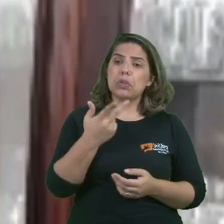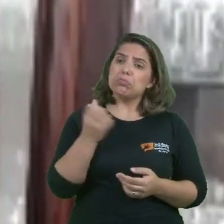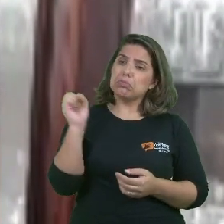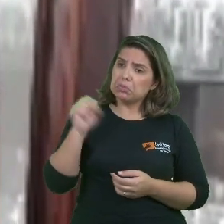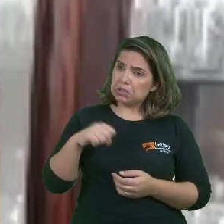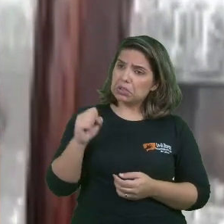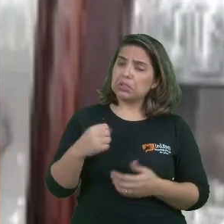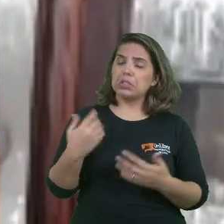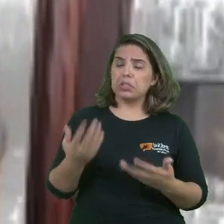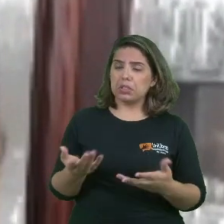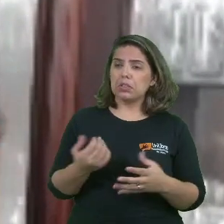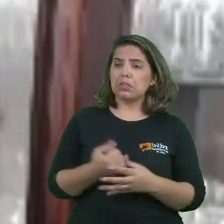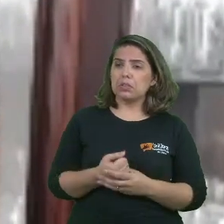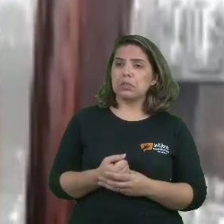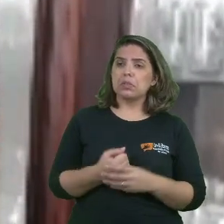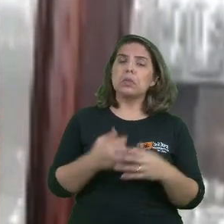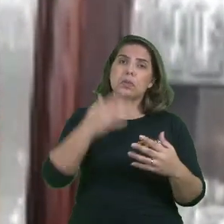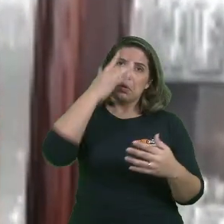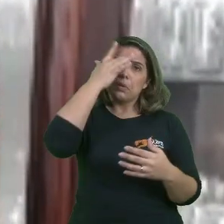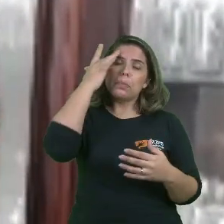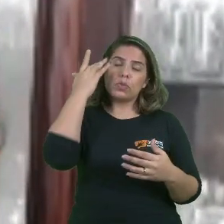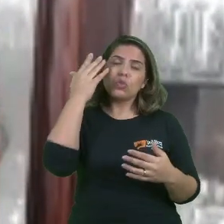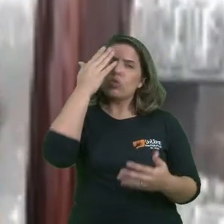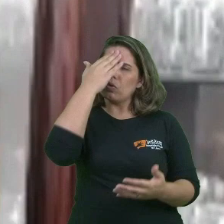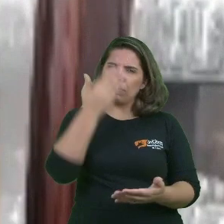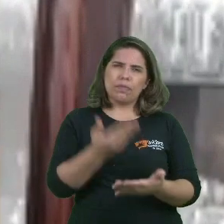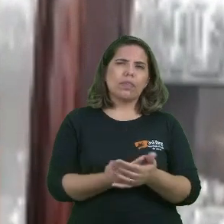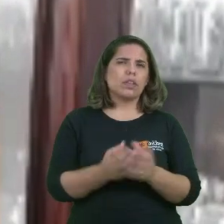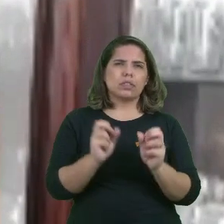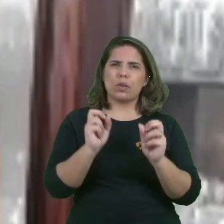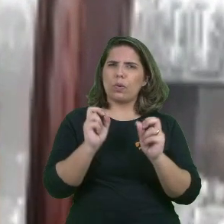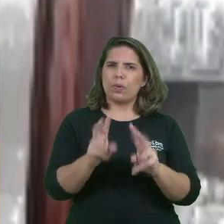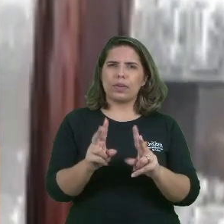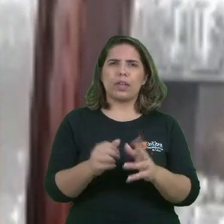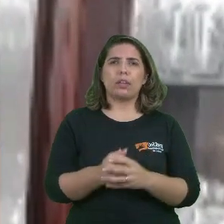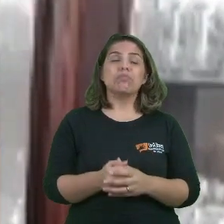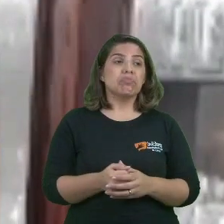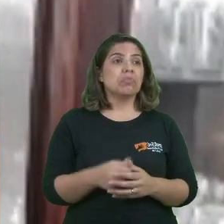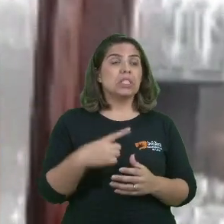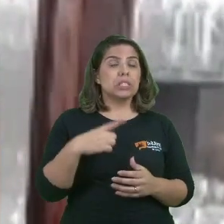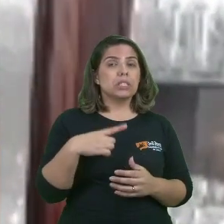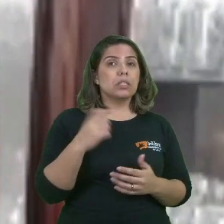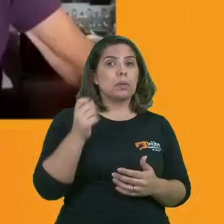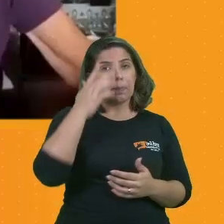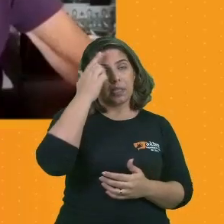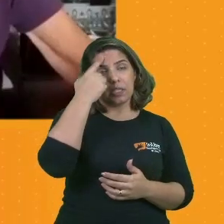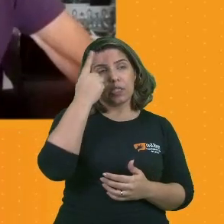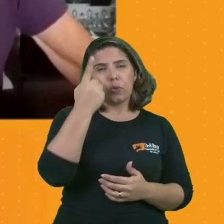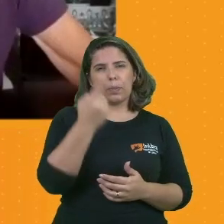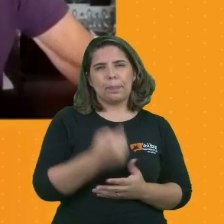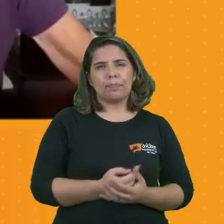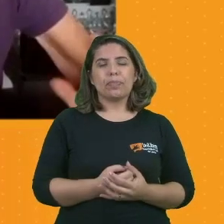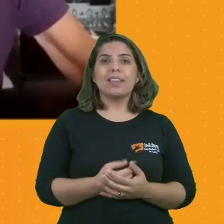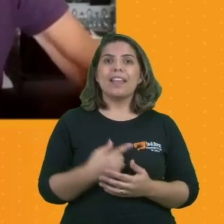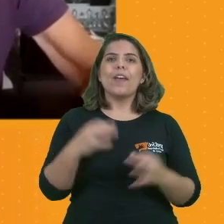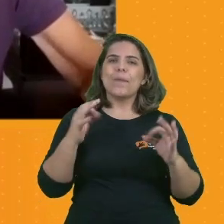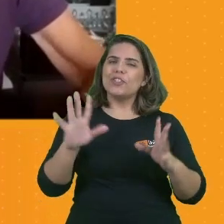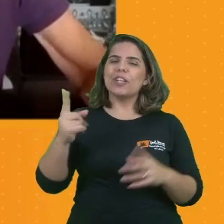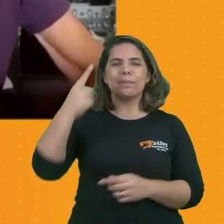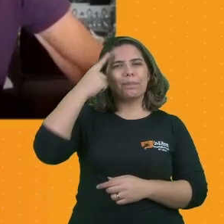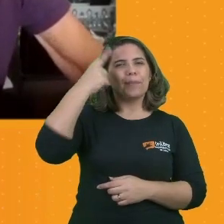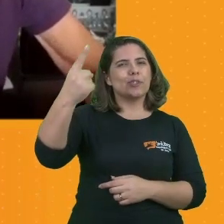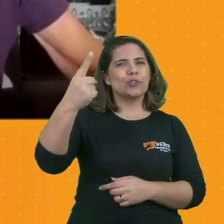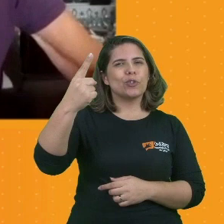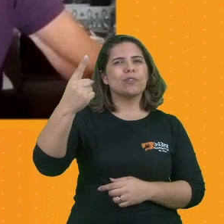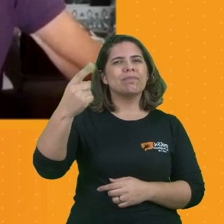sim pessoa de sua confiança tudo bem Estou pensando uma pessoa totalmente eu já liguei